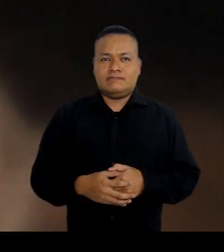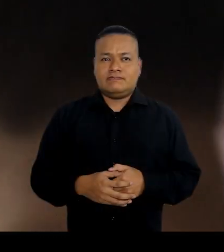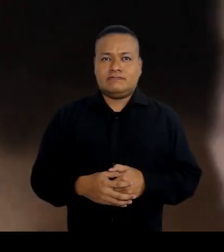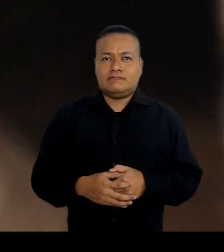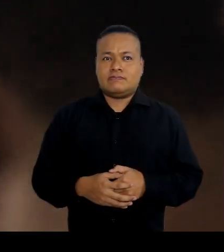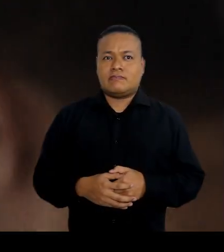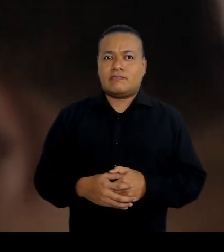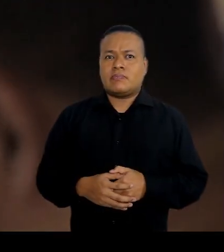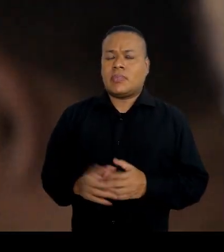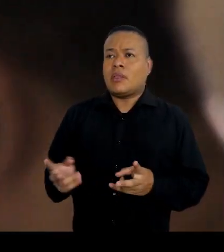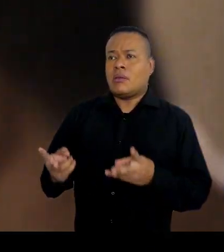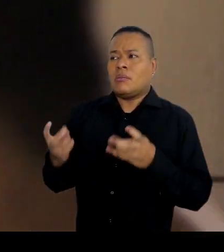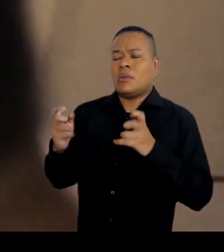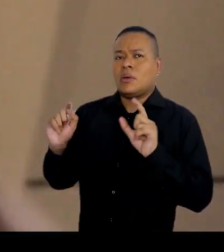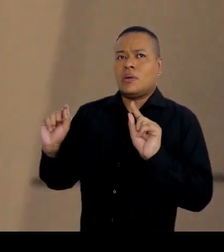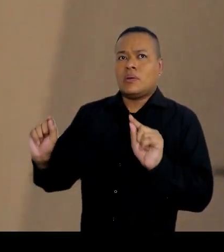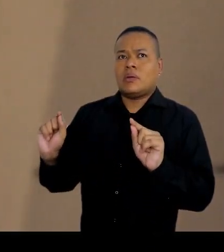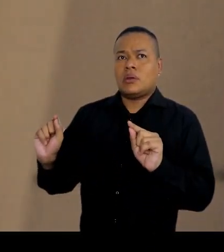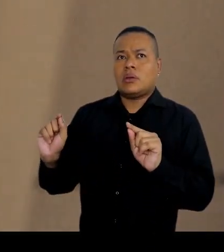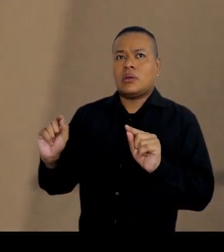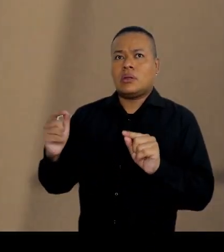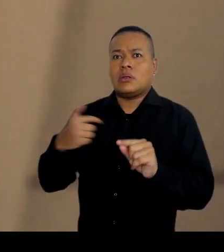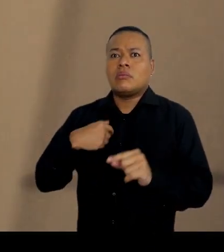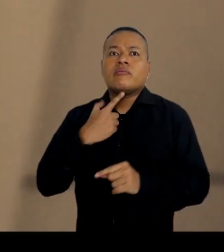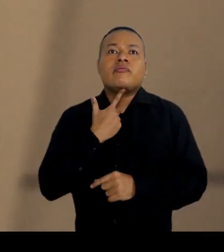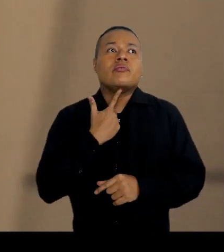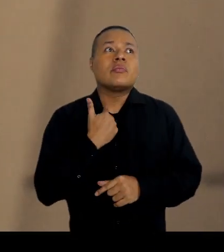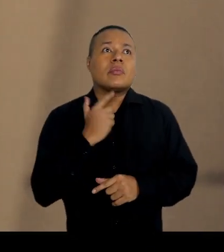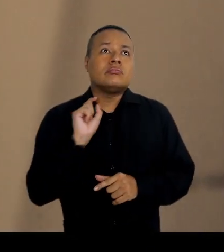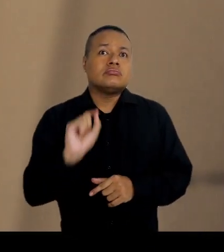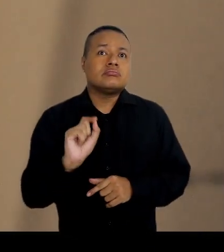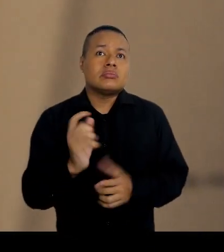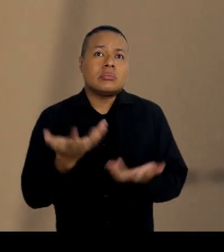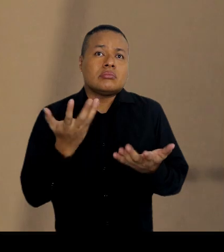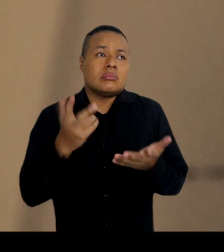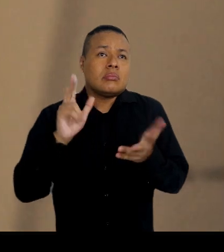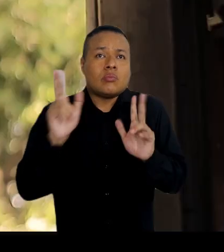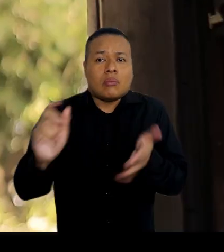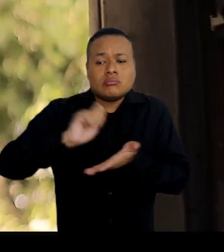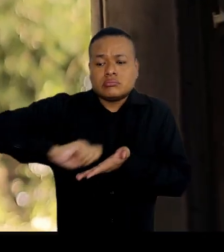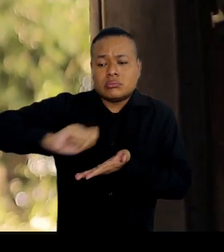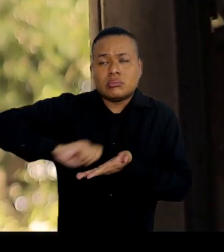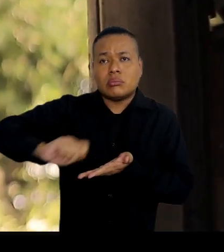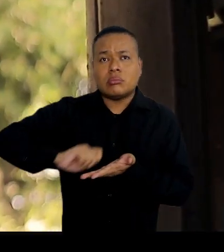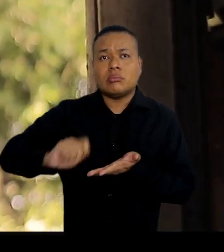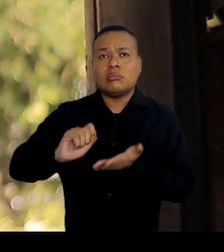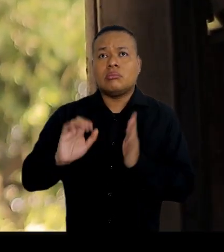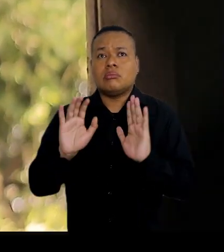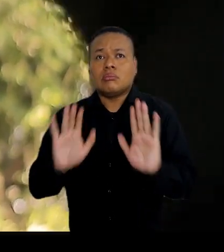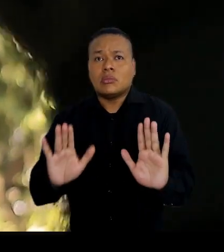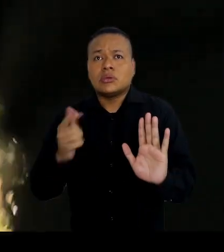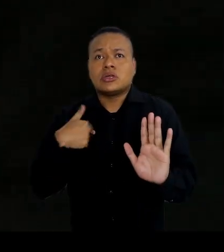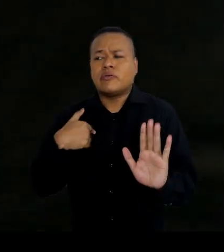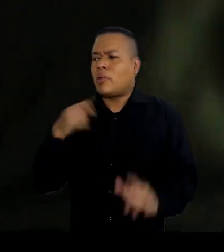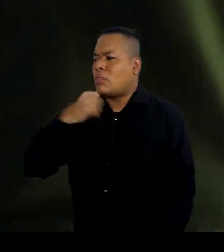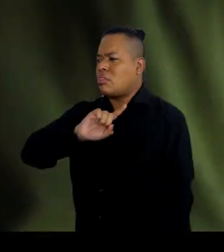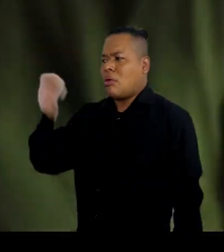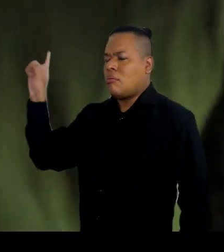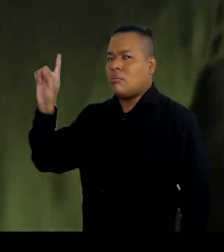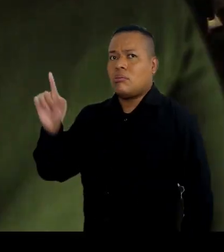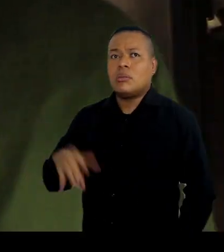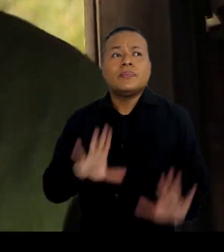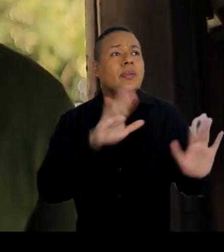Em alguns depoimentos eu já dei a respeito da minha vontade de um dia ser um escritor e que ele